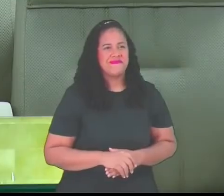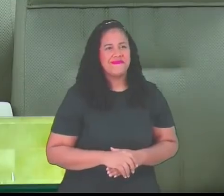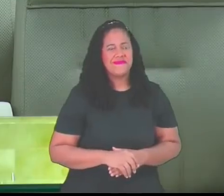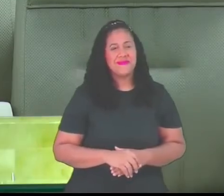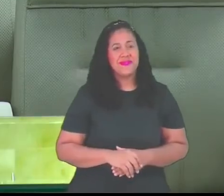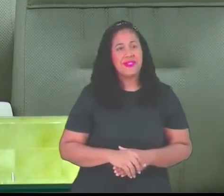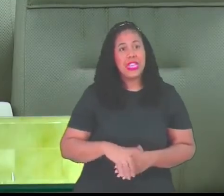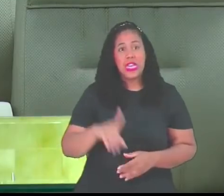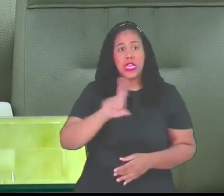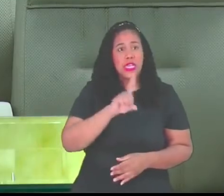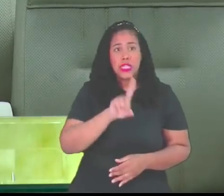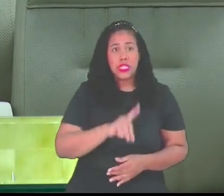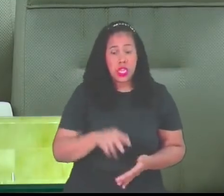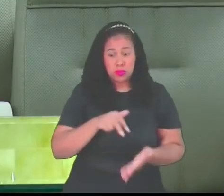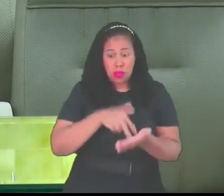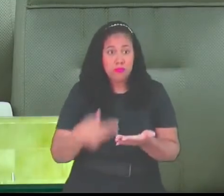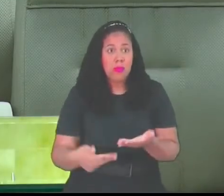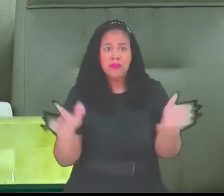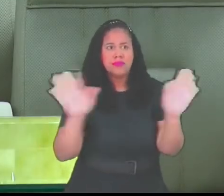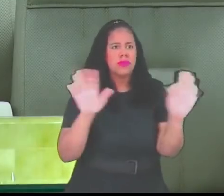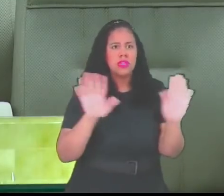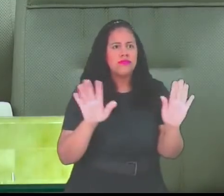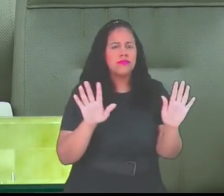não deixa a peteca cair não.